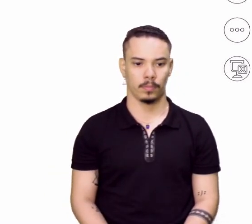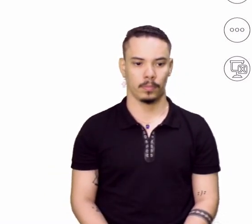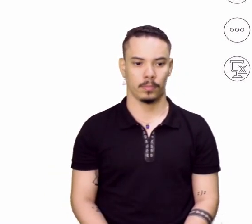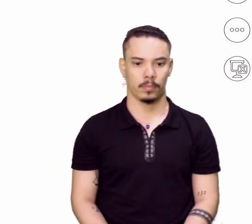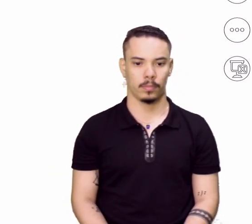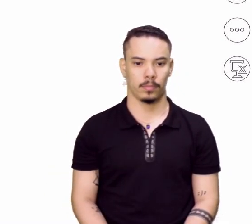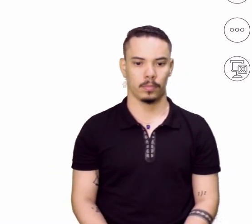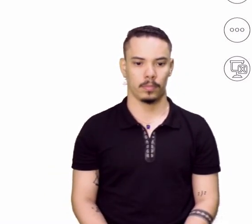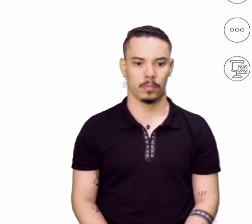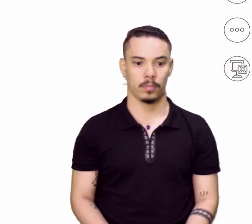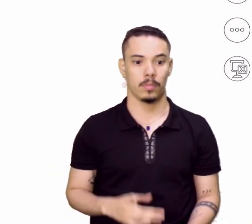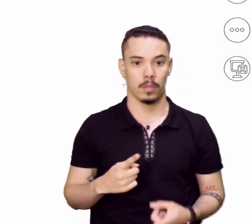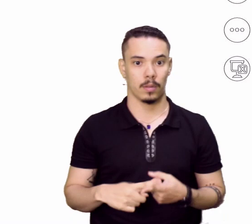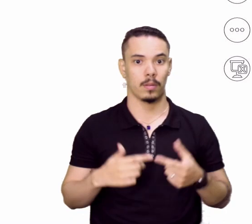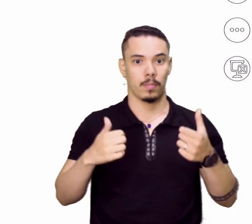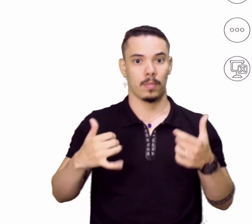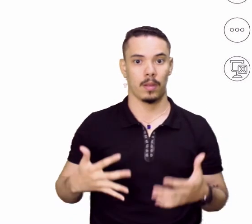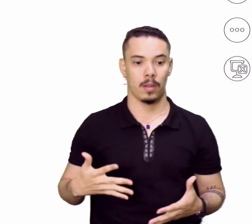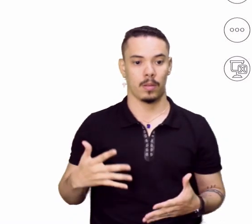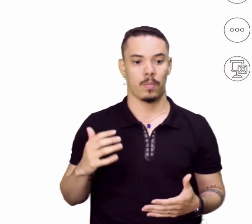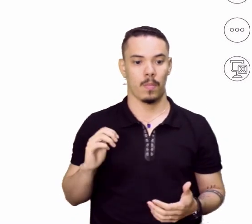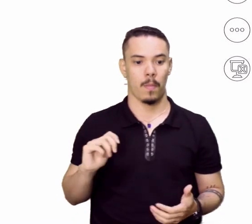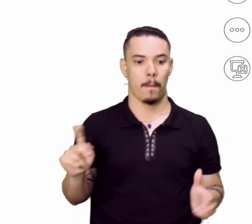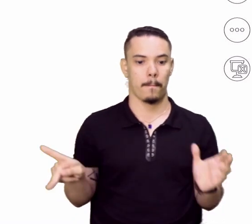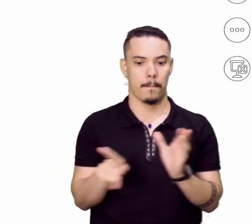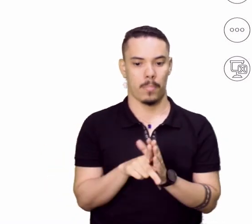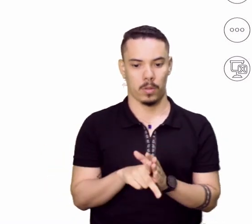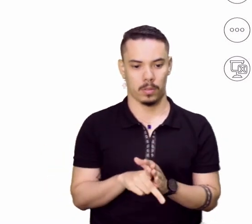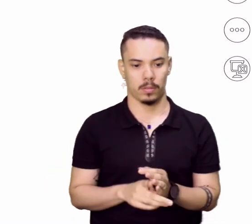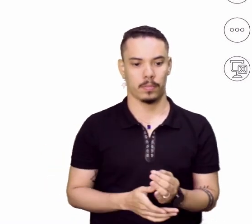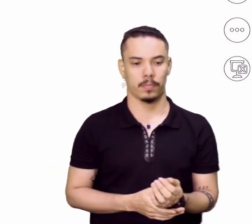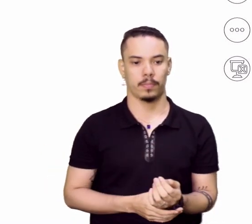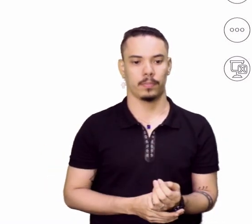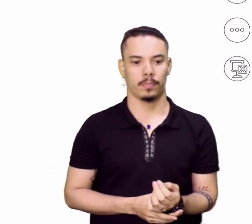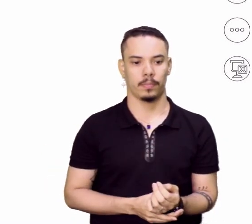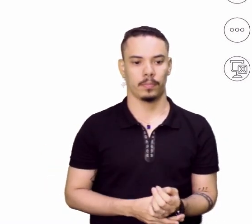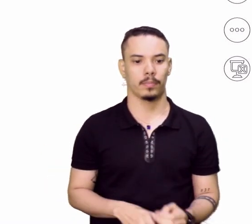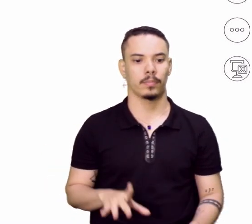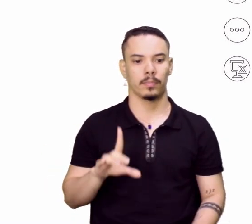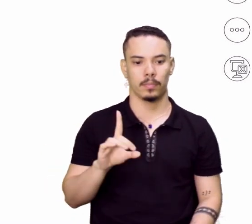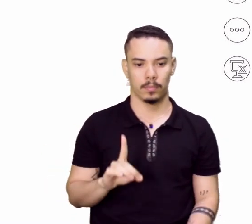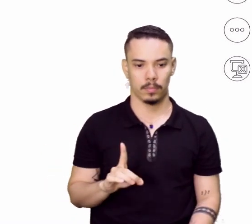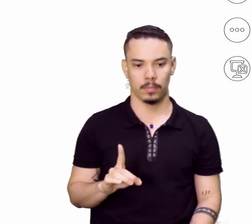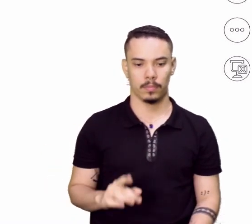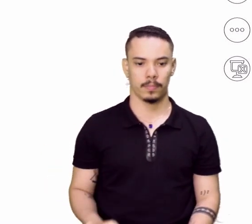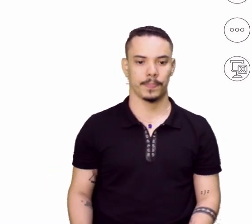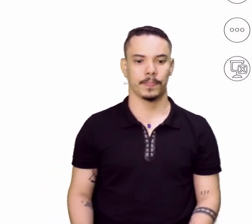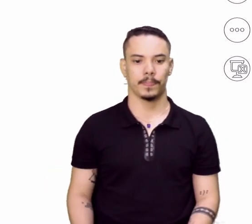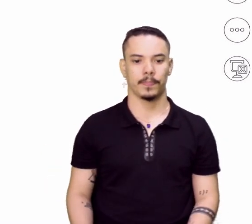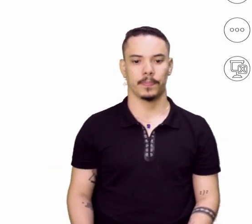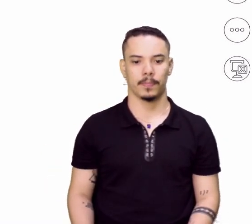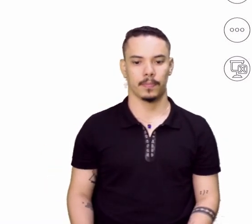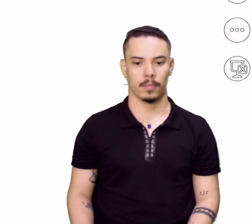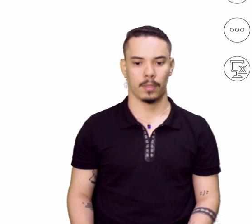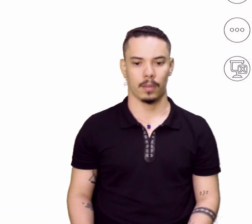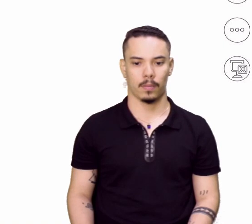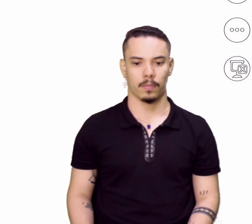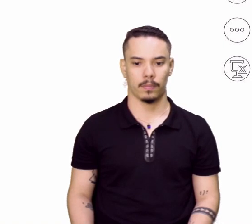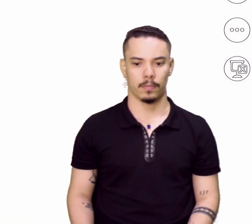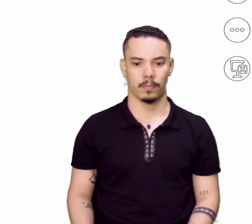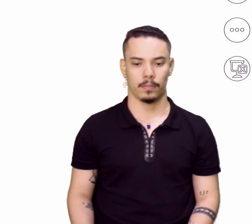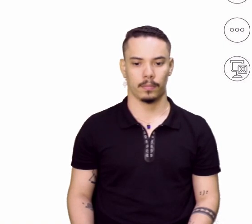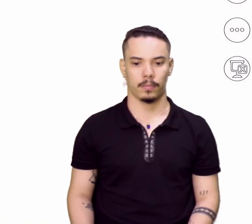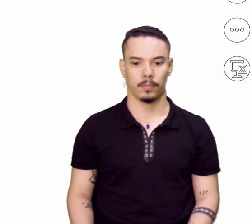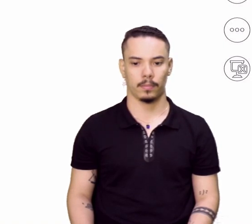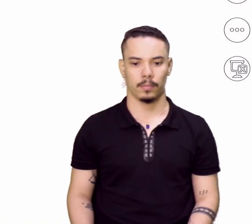porque eu estou falando de posse aqui. Então, nós temos aí na letra D, the policeman who arrested her